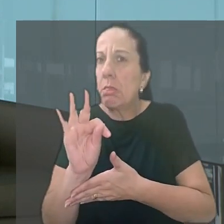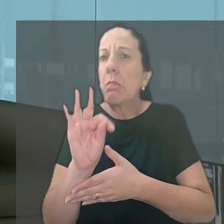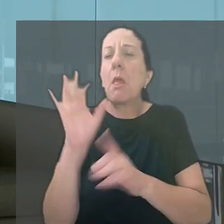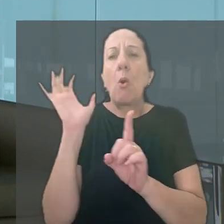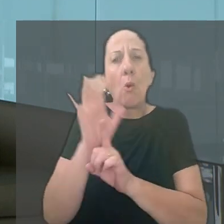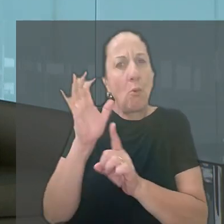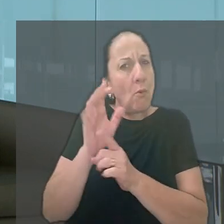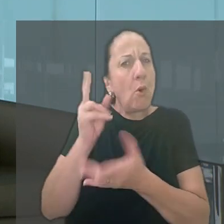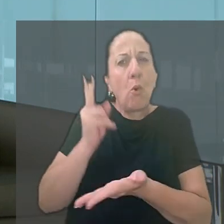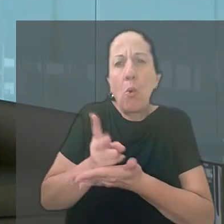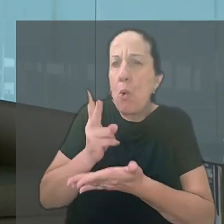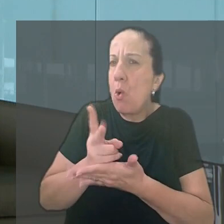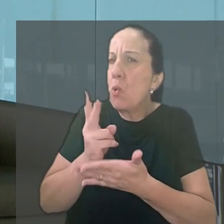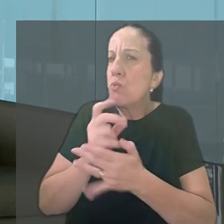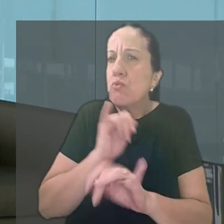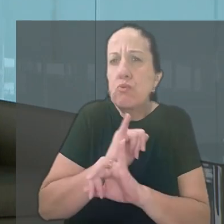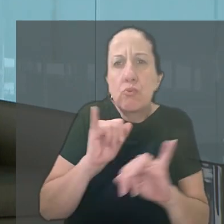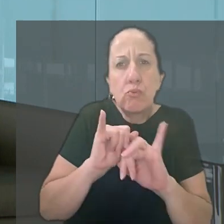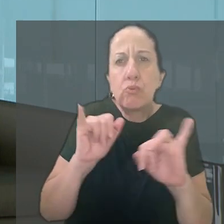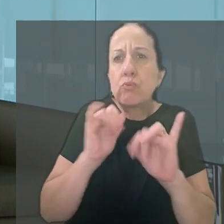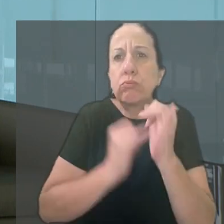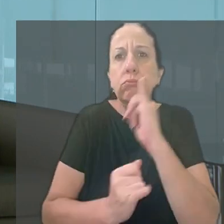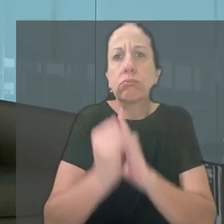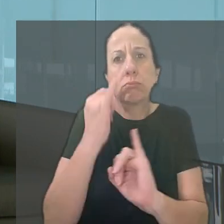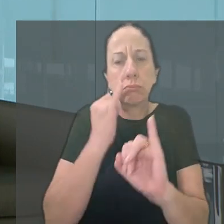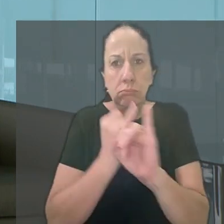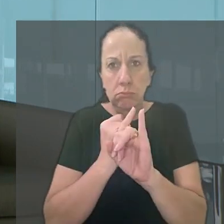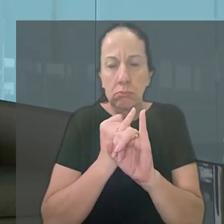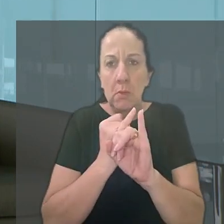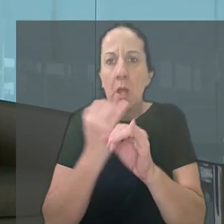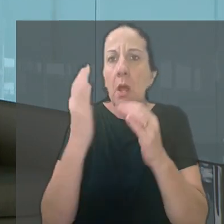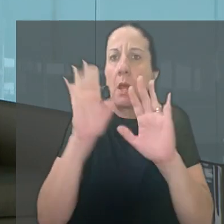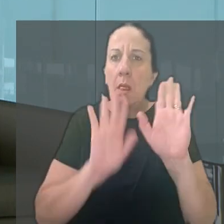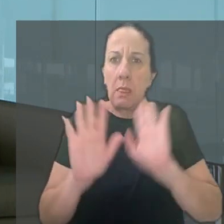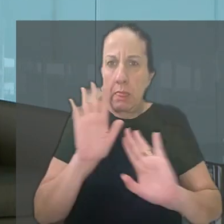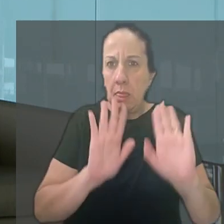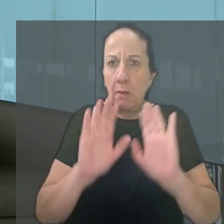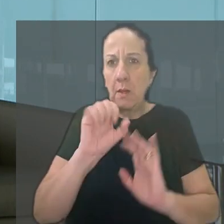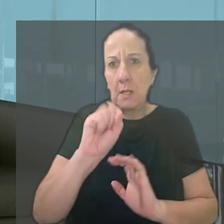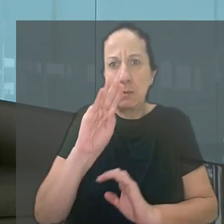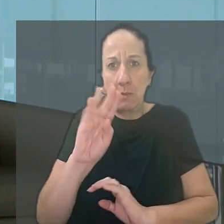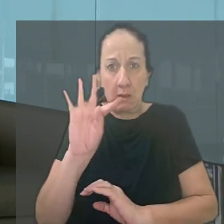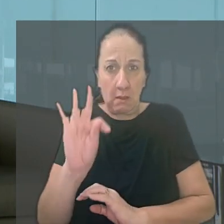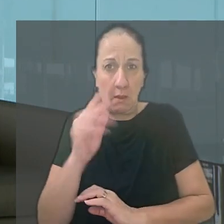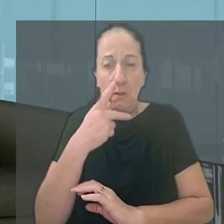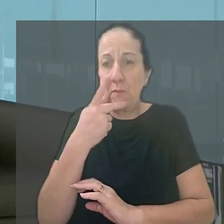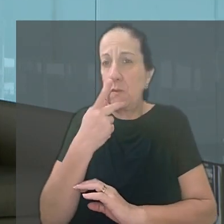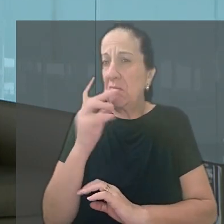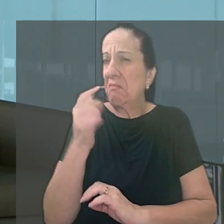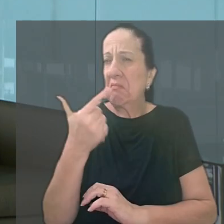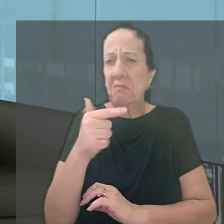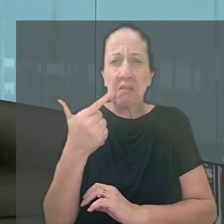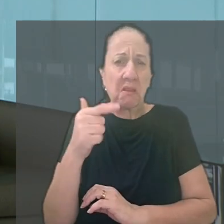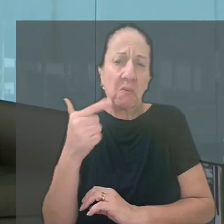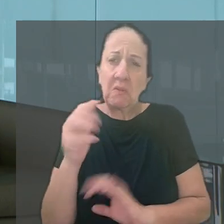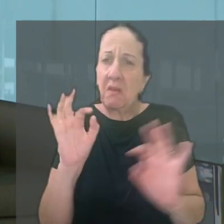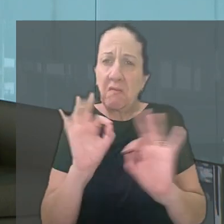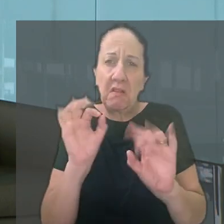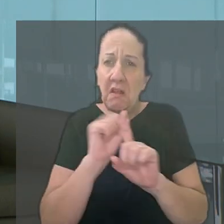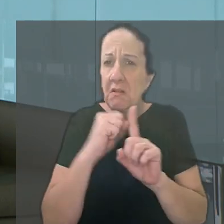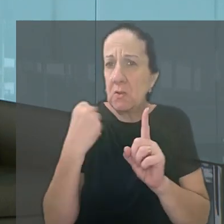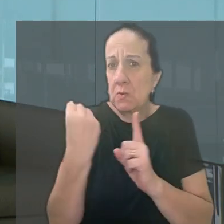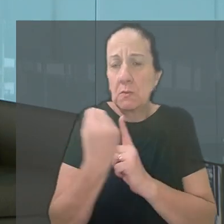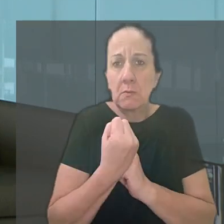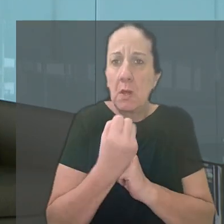as ofensas continuavam a ser divulgadas pela internet. Em defesa, a emissora alegou que o fato não teve relevância social